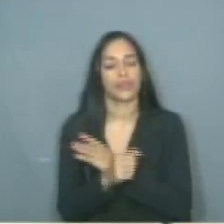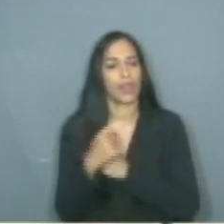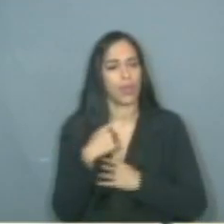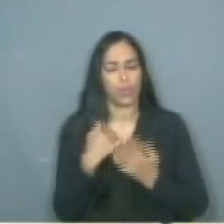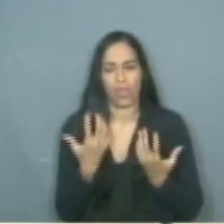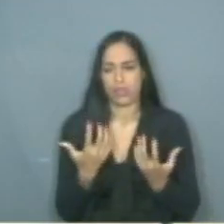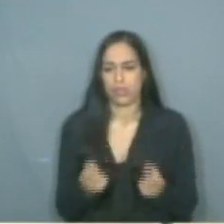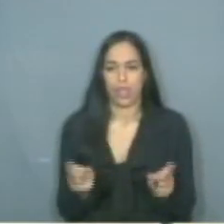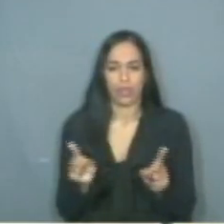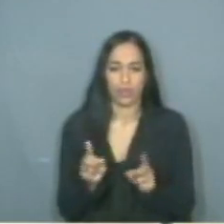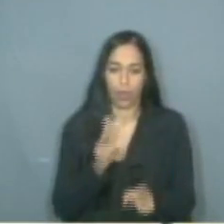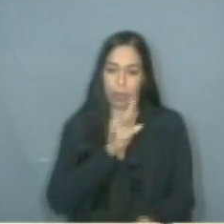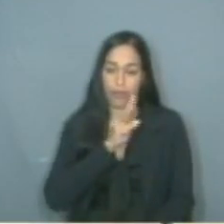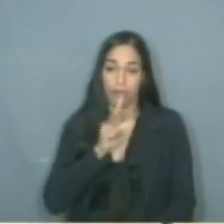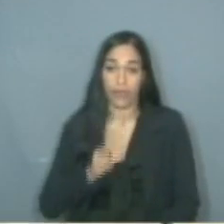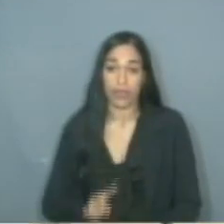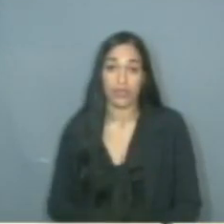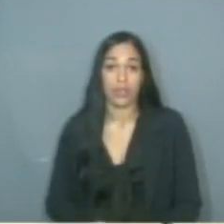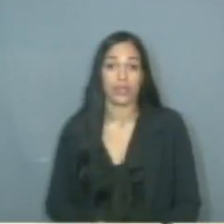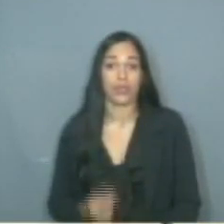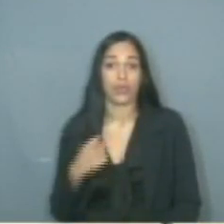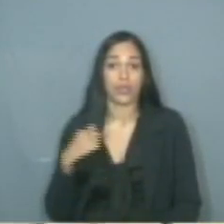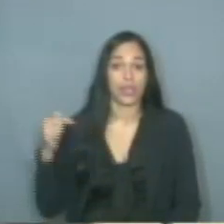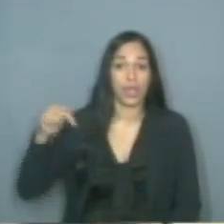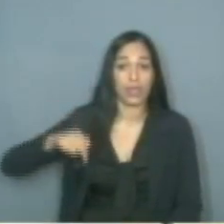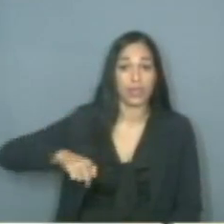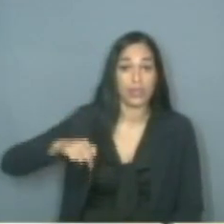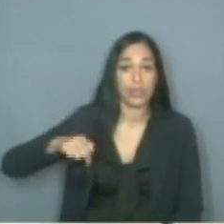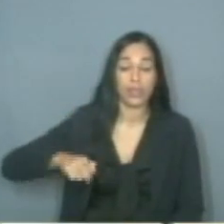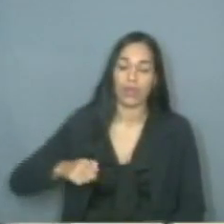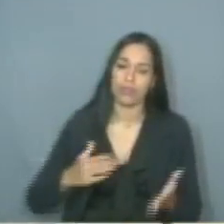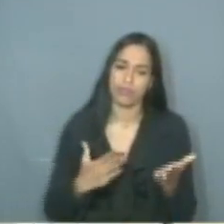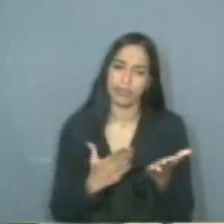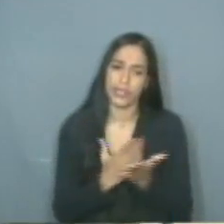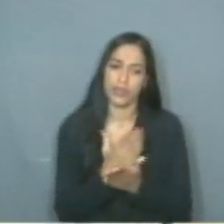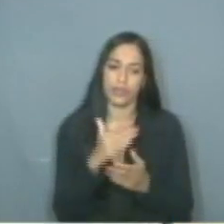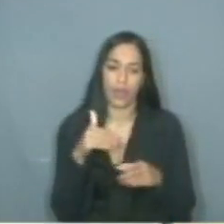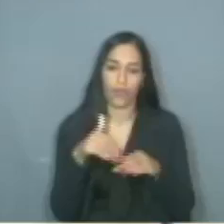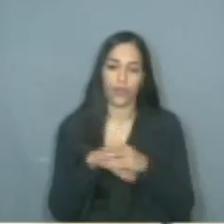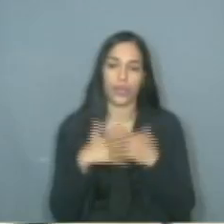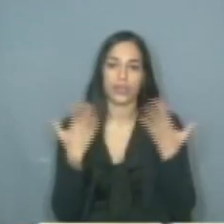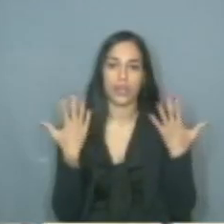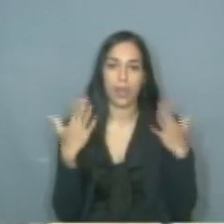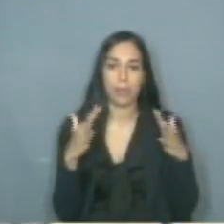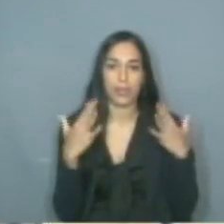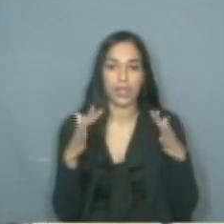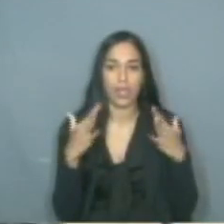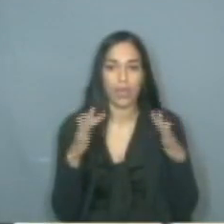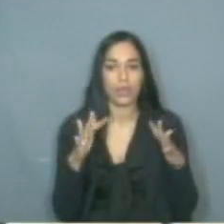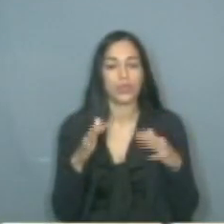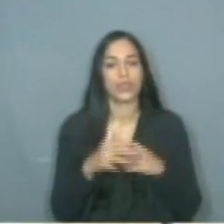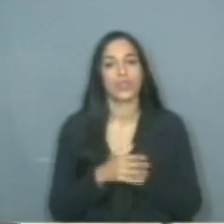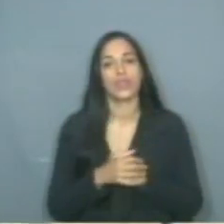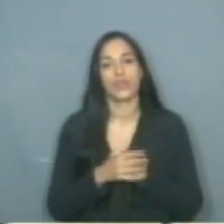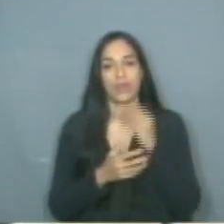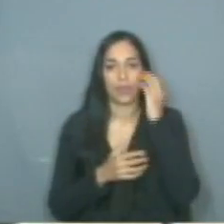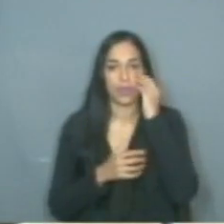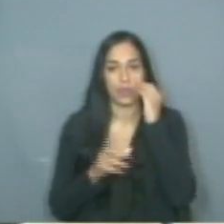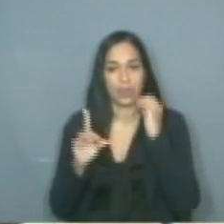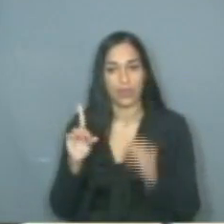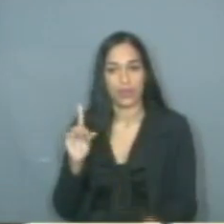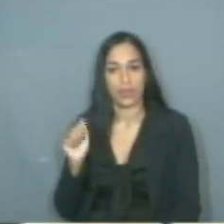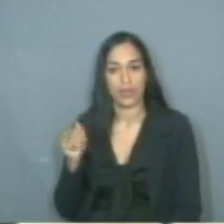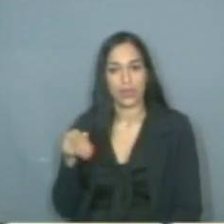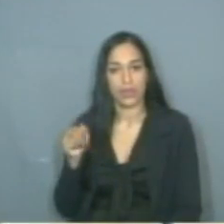inadmissível, enquanto vereadora, Liana, aqui eu aprovar um voto de aplausos para